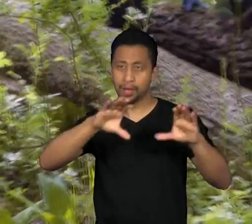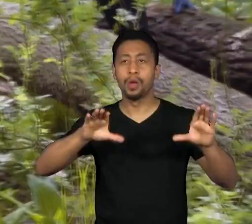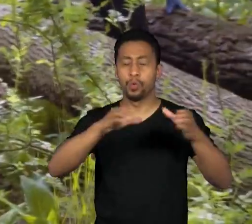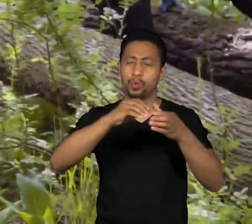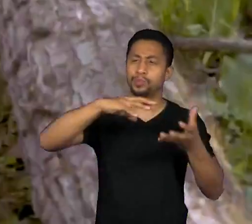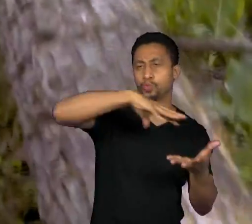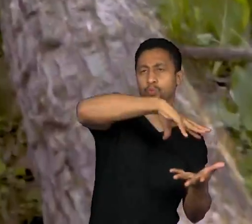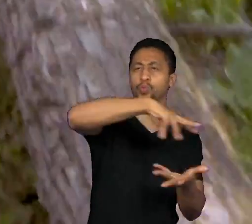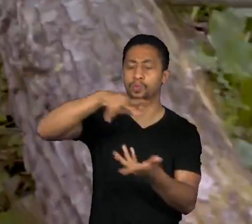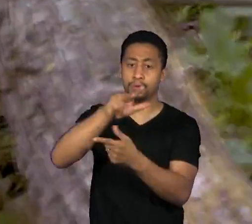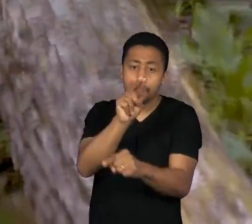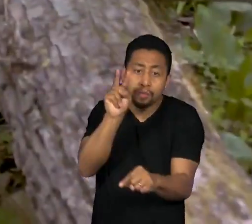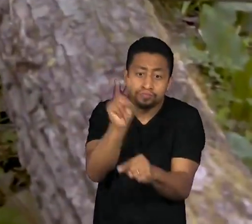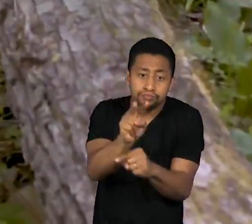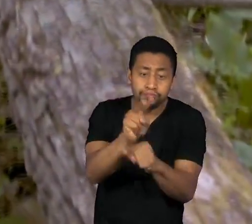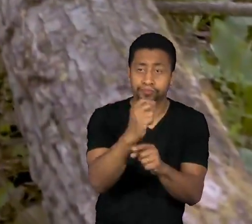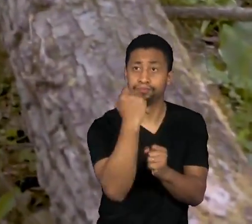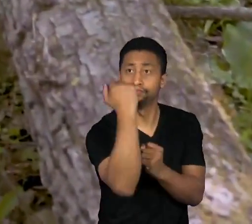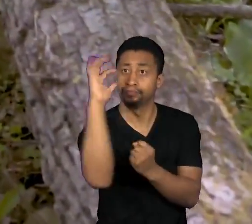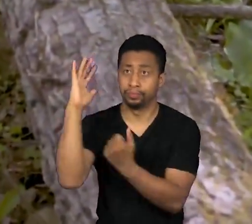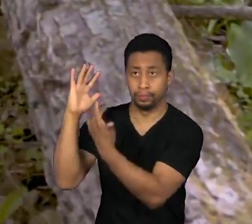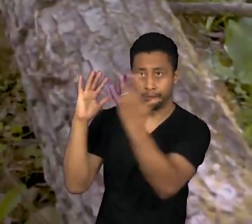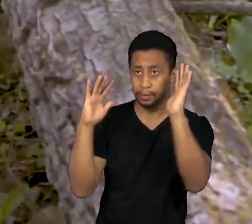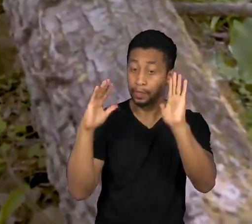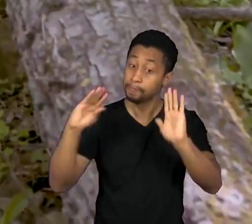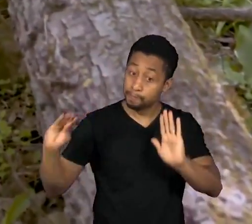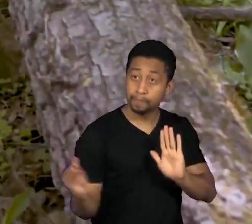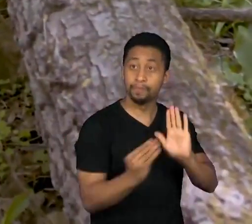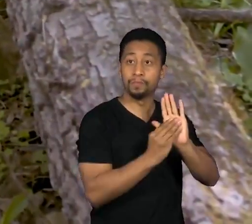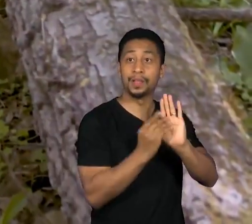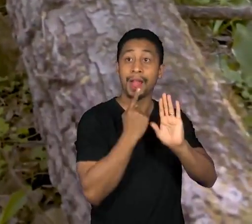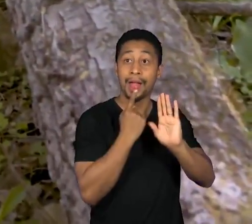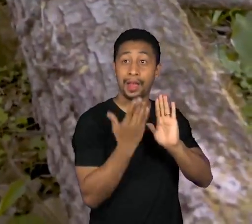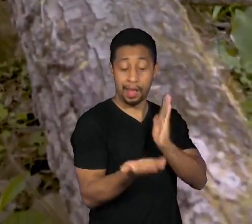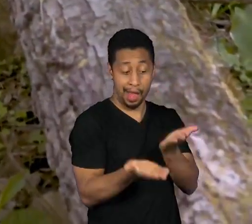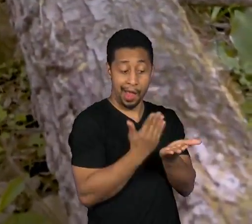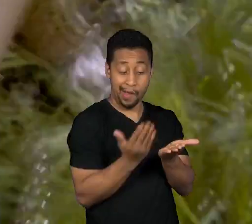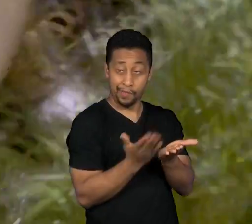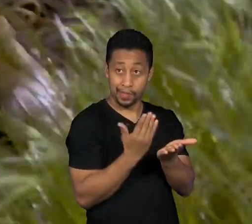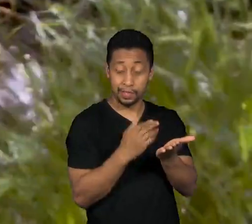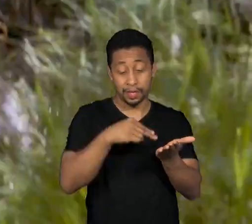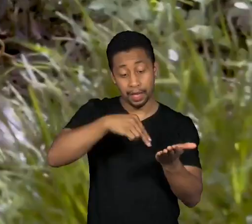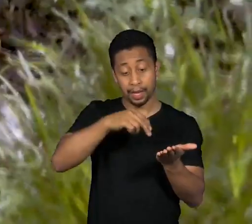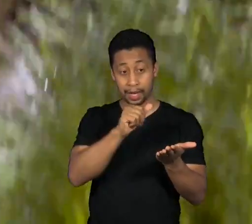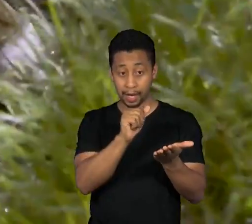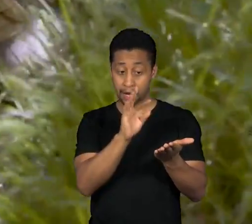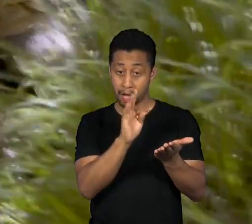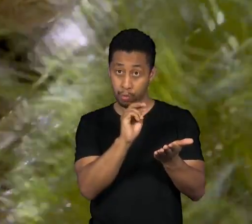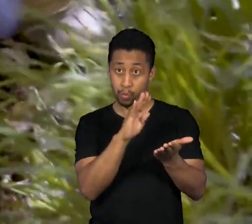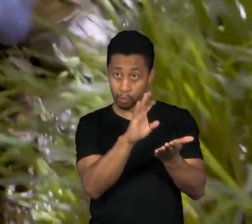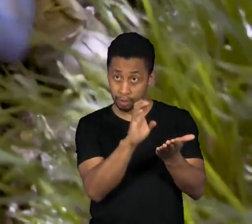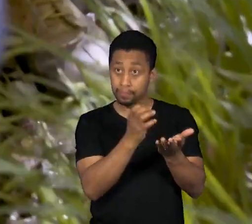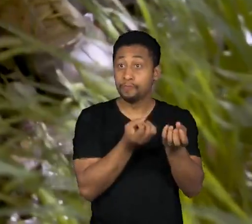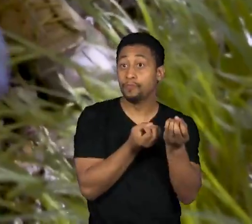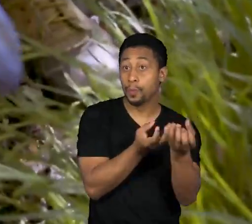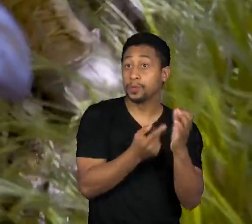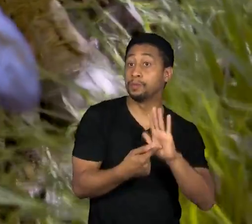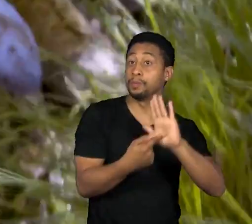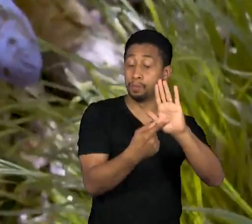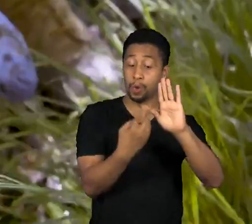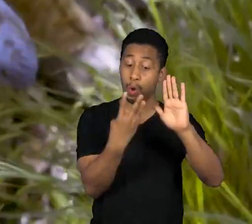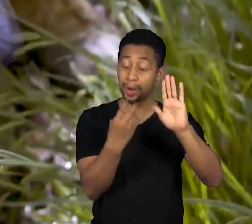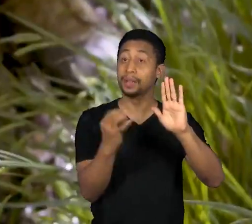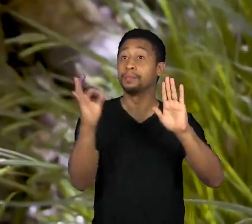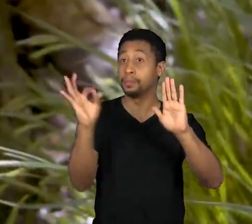a Conservação da Natureza, e publicada na revista científica Nature, revela que mais de 40% das